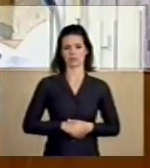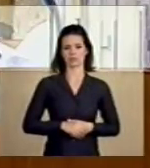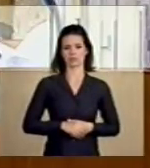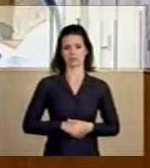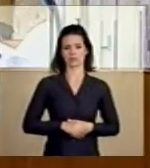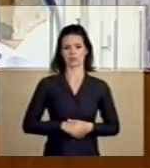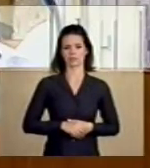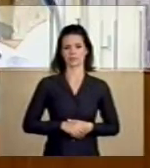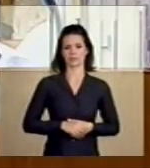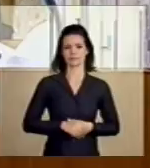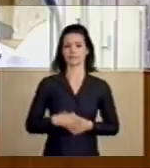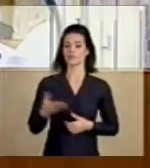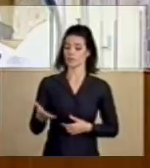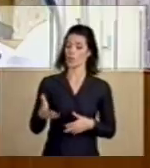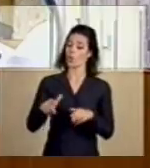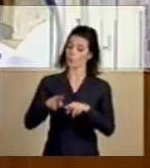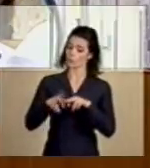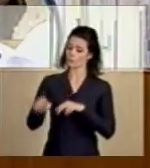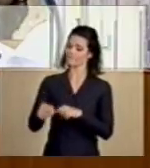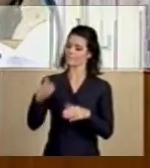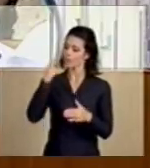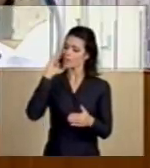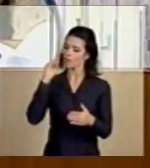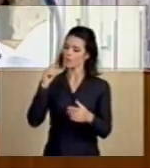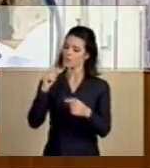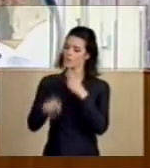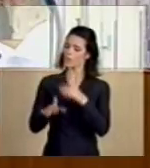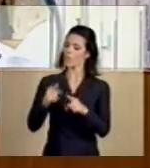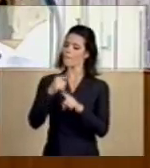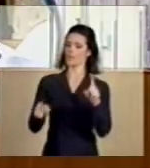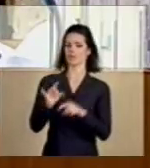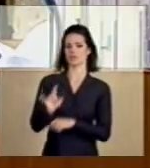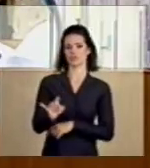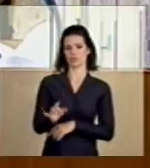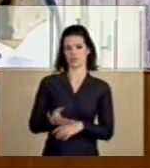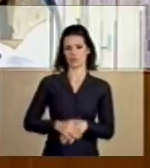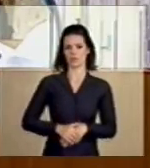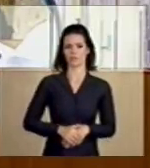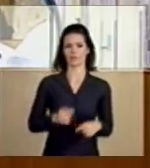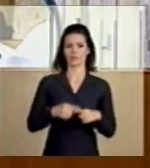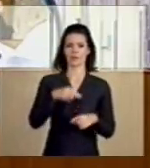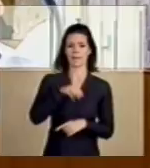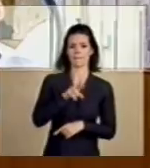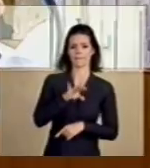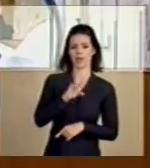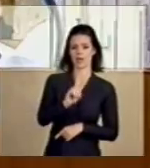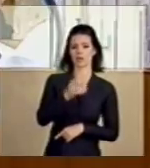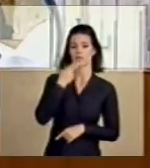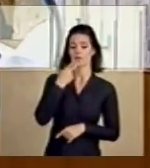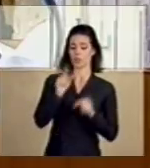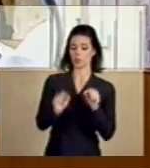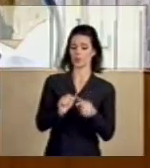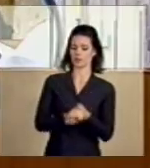isso que Vossa Excelência divergiu em parte do relator. É que o ministro Marco Aurélio, na parte dispositiva,